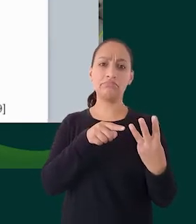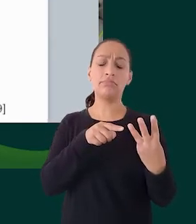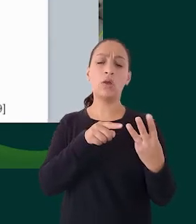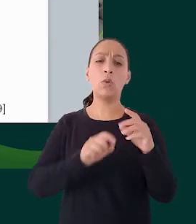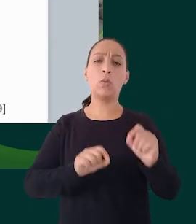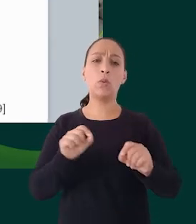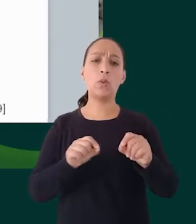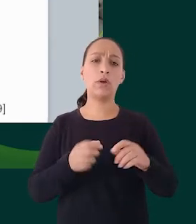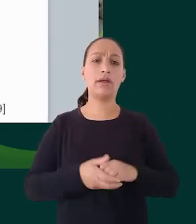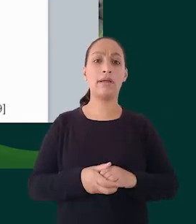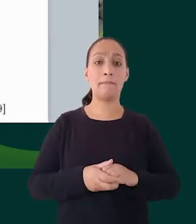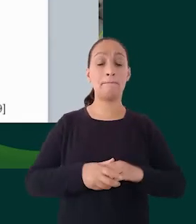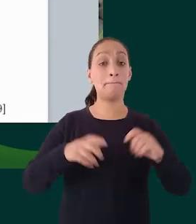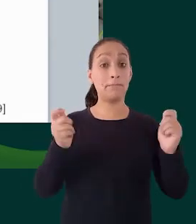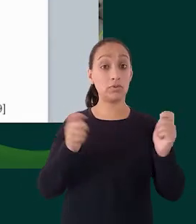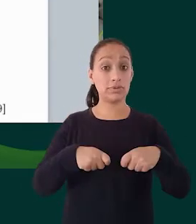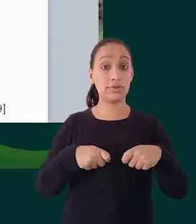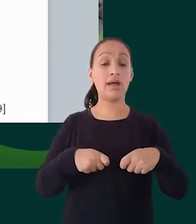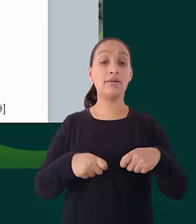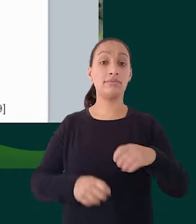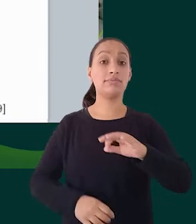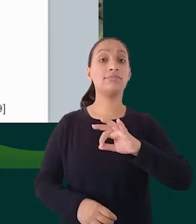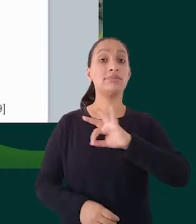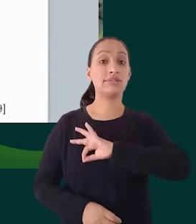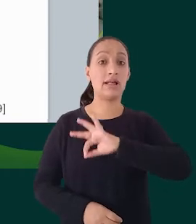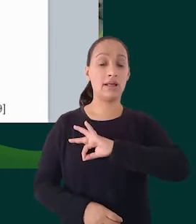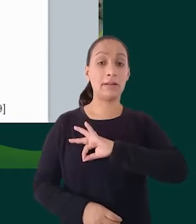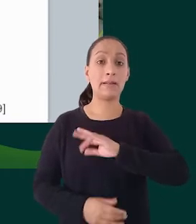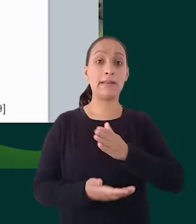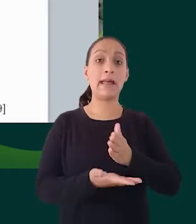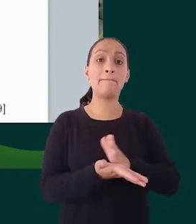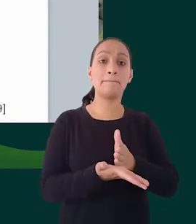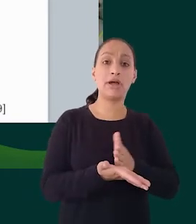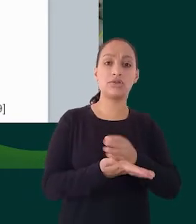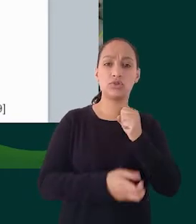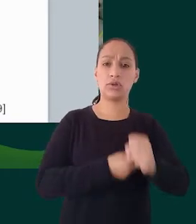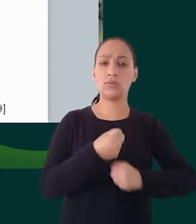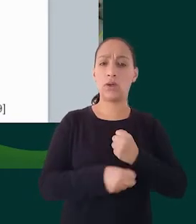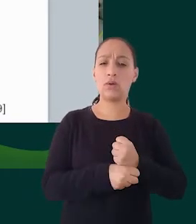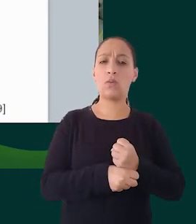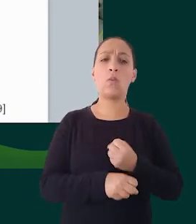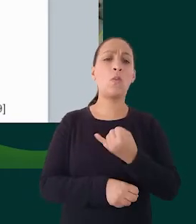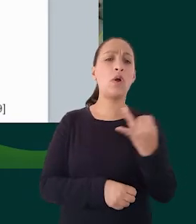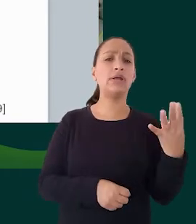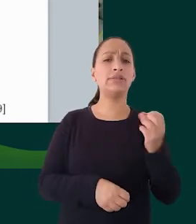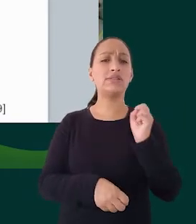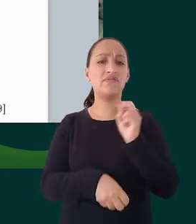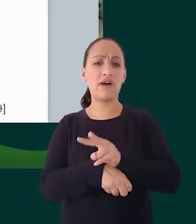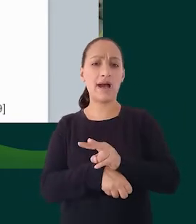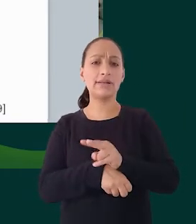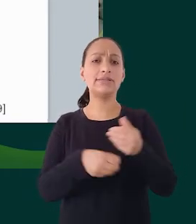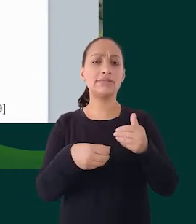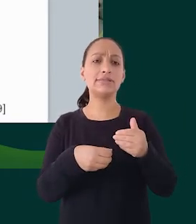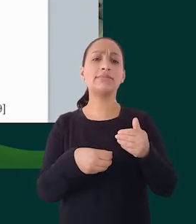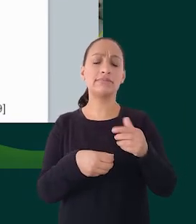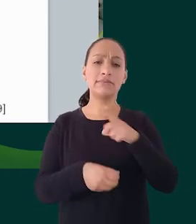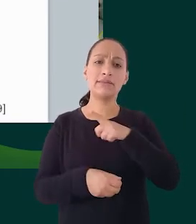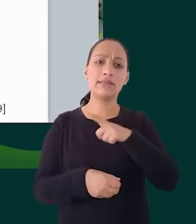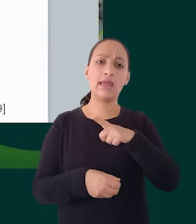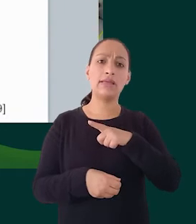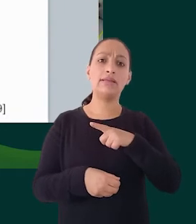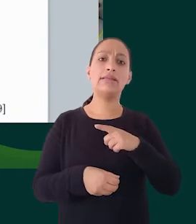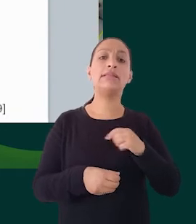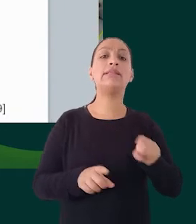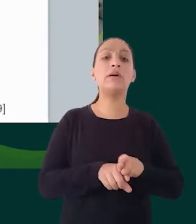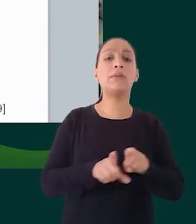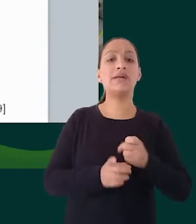abordagens, que é o potencial salarial da profissão, baseado na média anual, o número de vagas em aberto e a satisfação dos empregados no